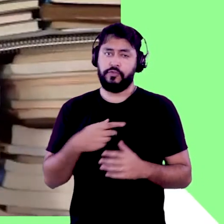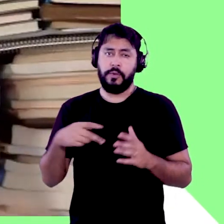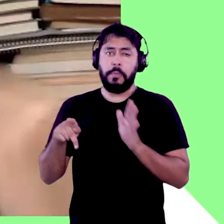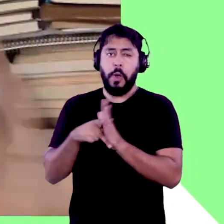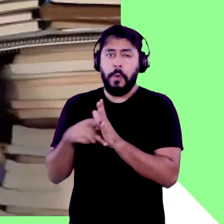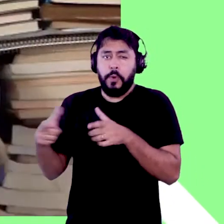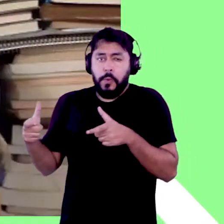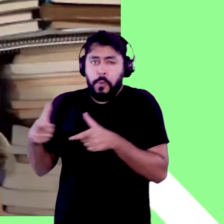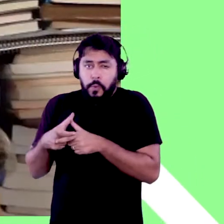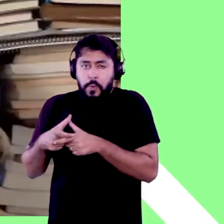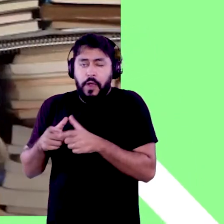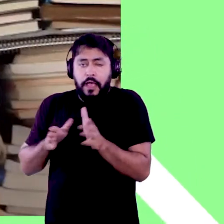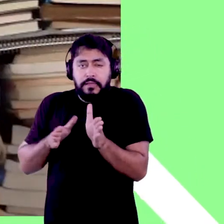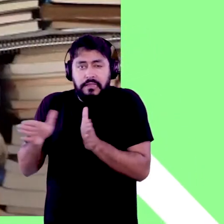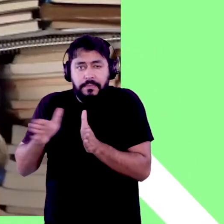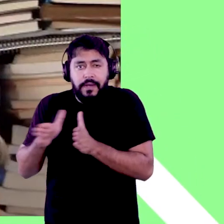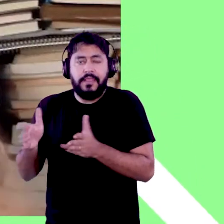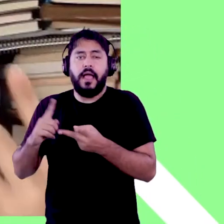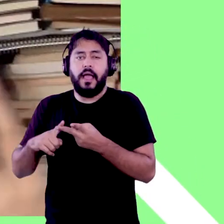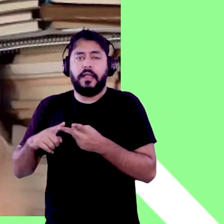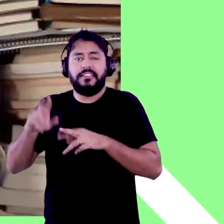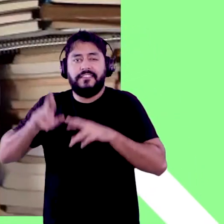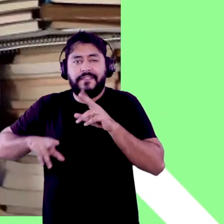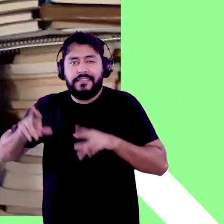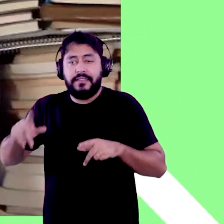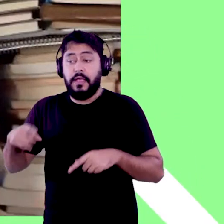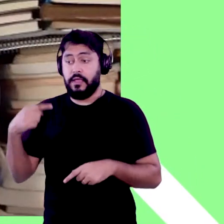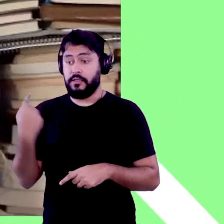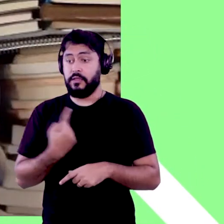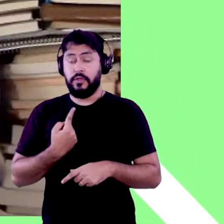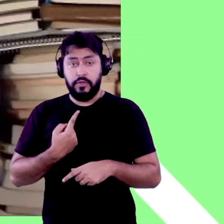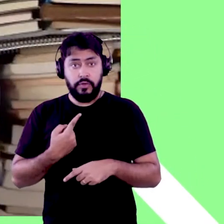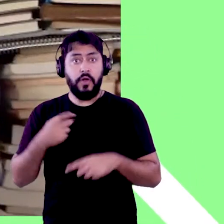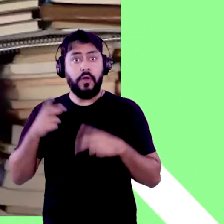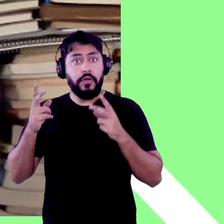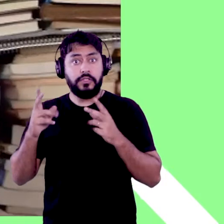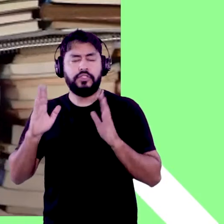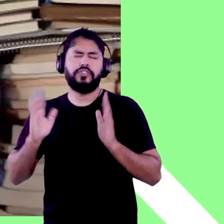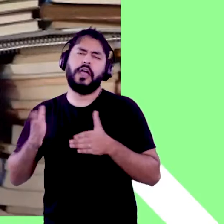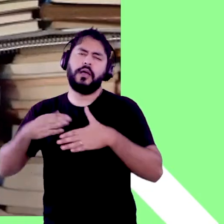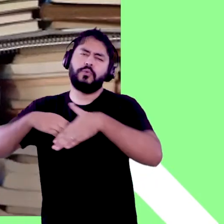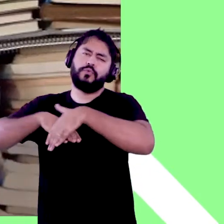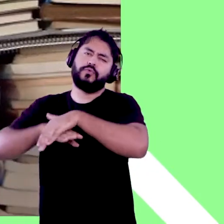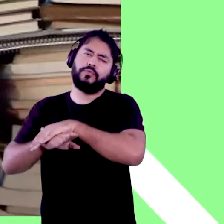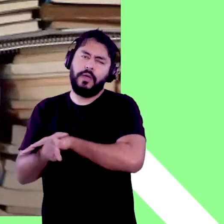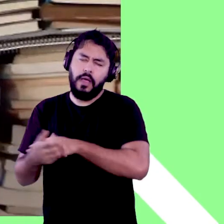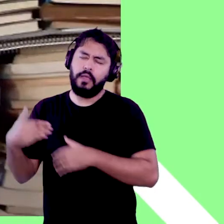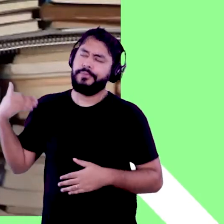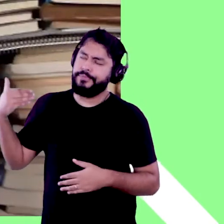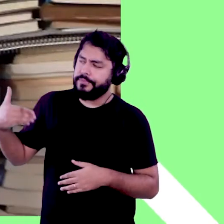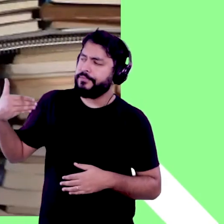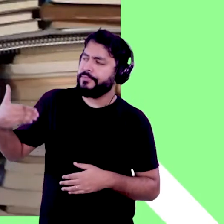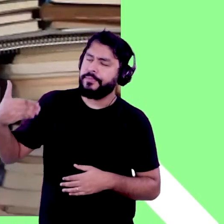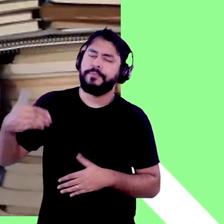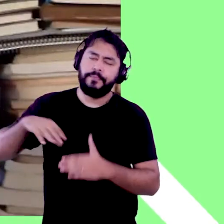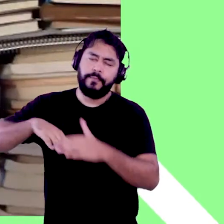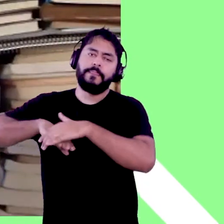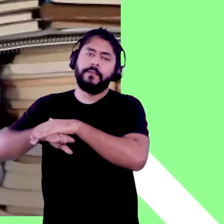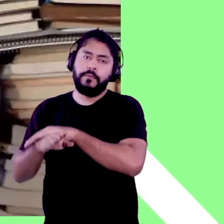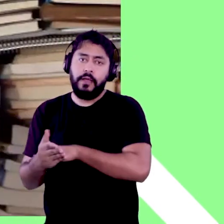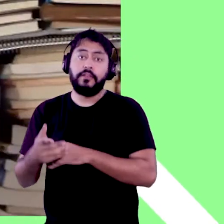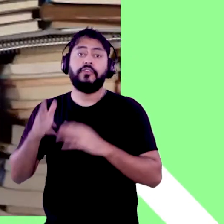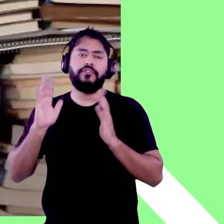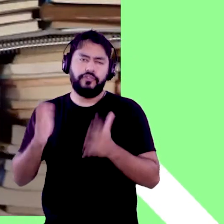aí da acessibilidade, da diversidade, a gente está cada vez mais acostumado e, já faz